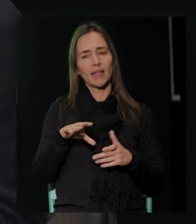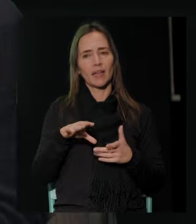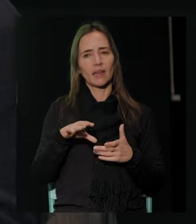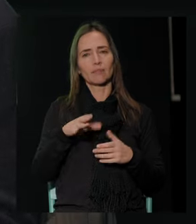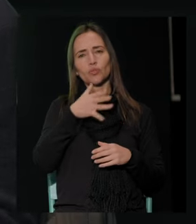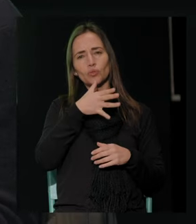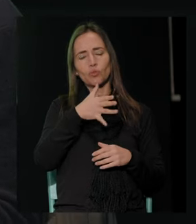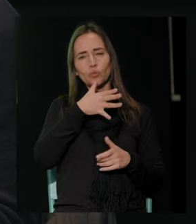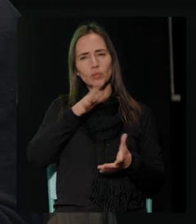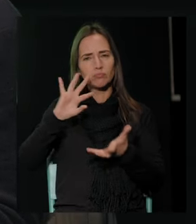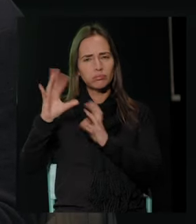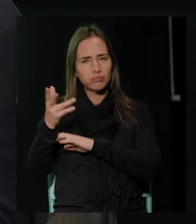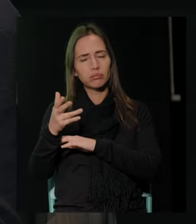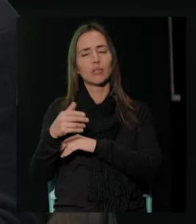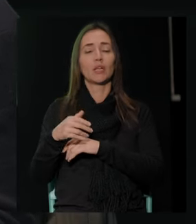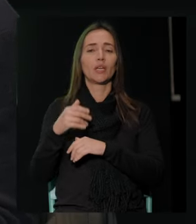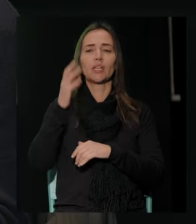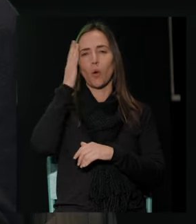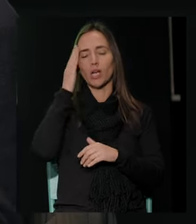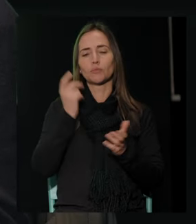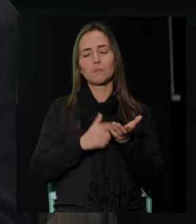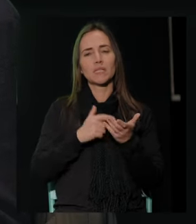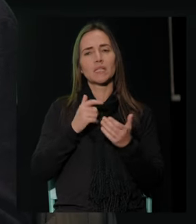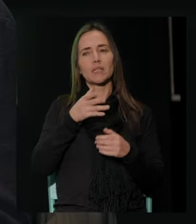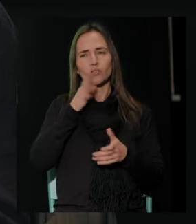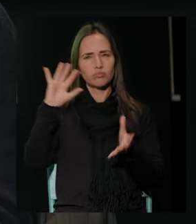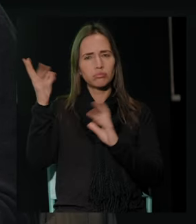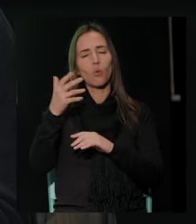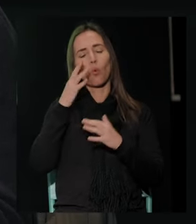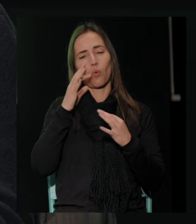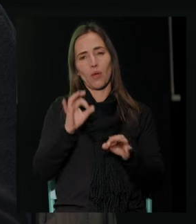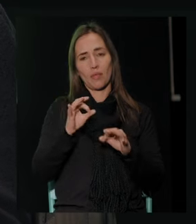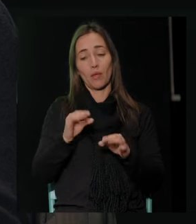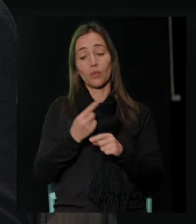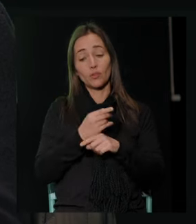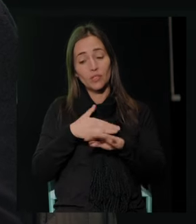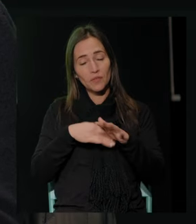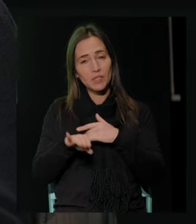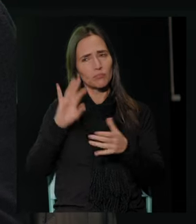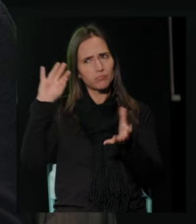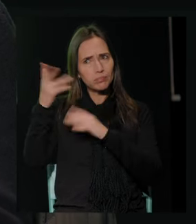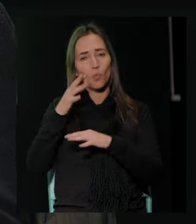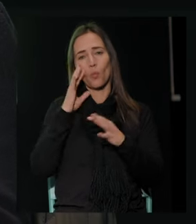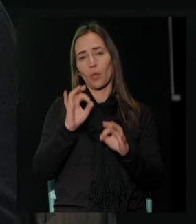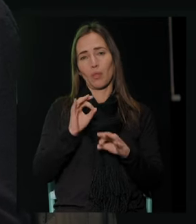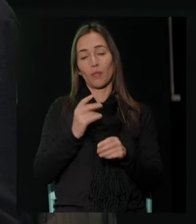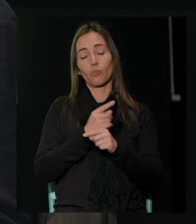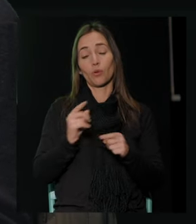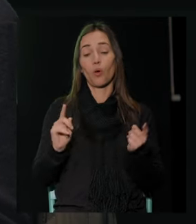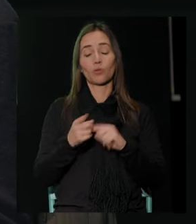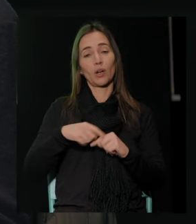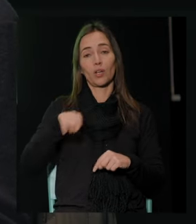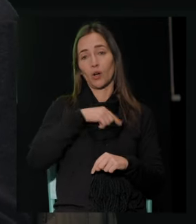radicalizar os discursos. Eu acho que temos de ter algum cuidado com a radicalização dos discursos e das ações, porque isso, ao contrário daquilo que nós possamos